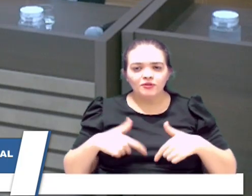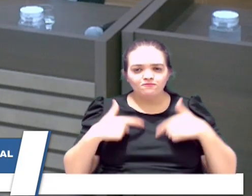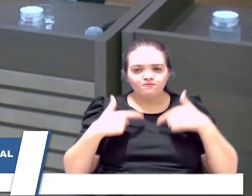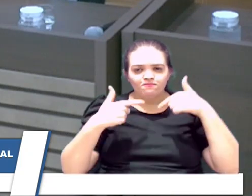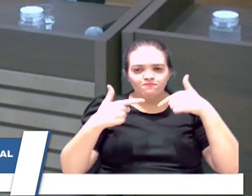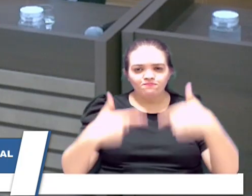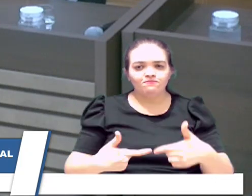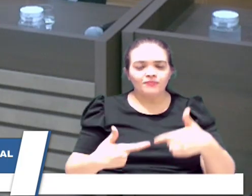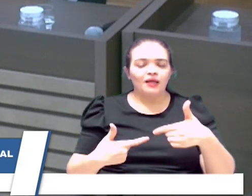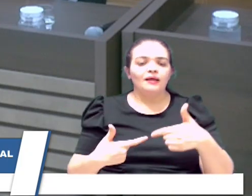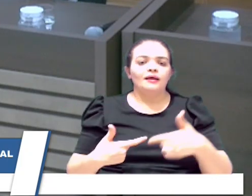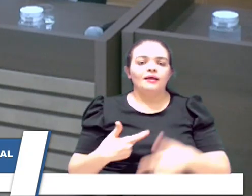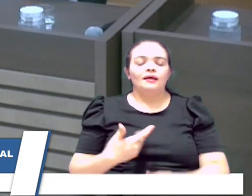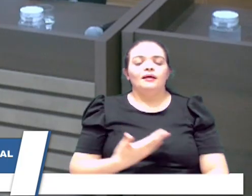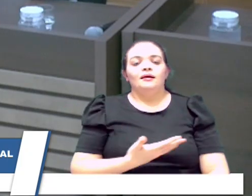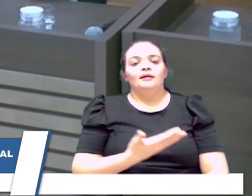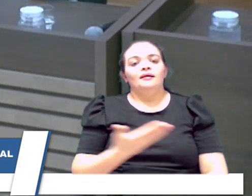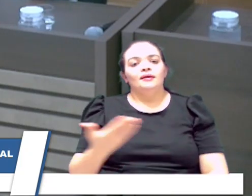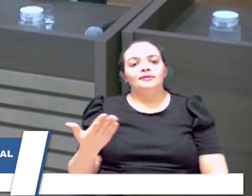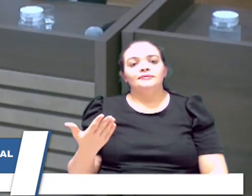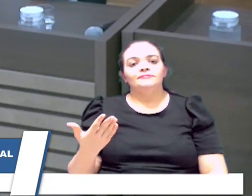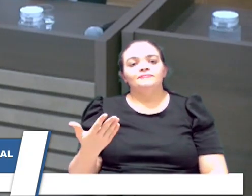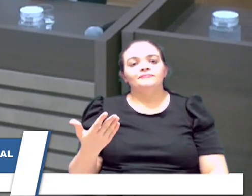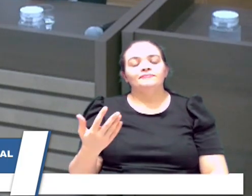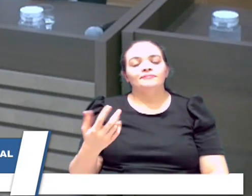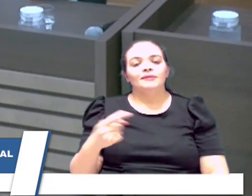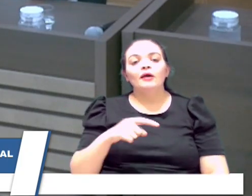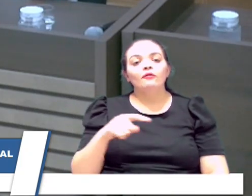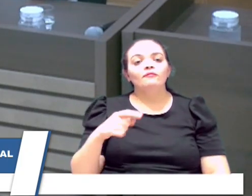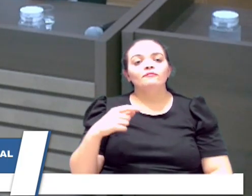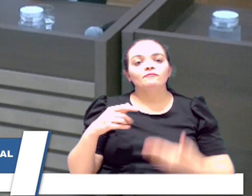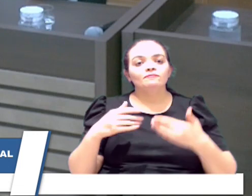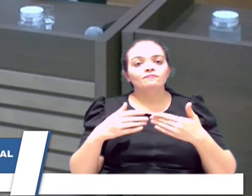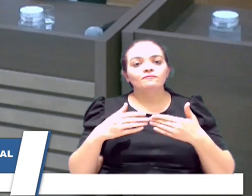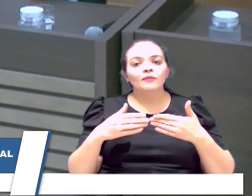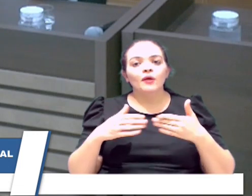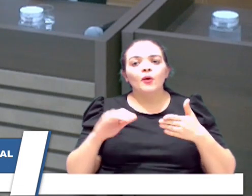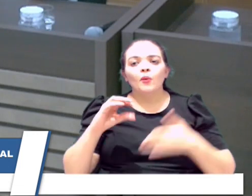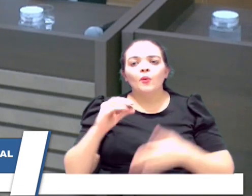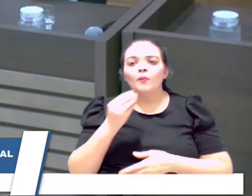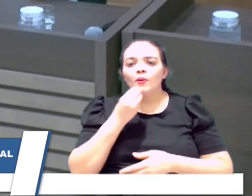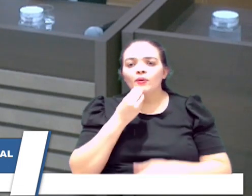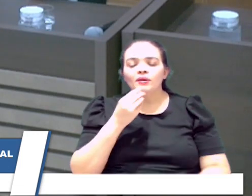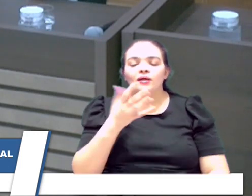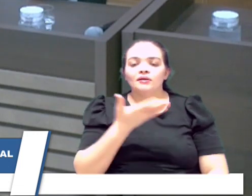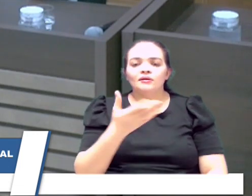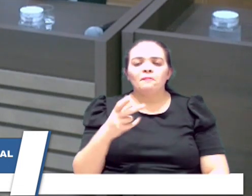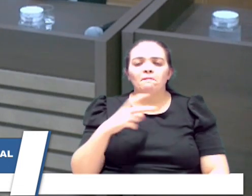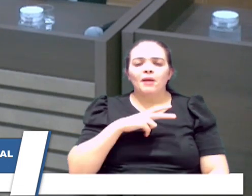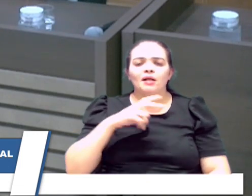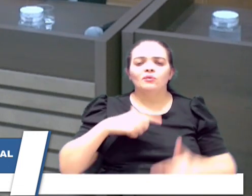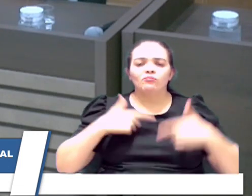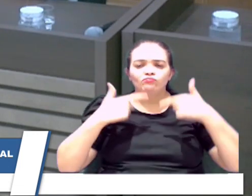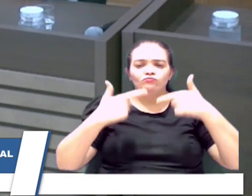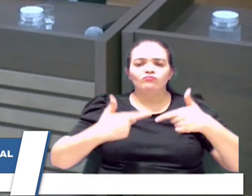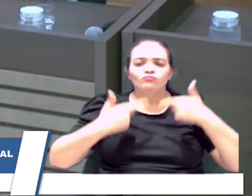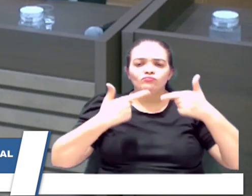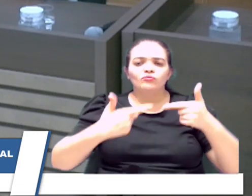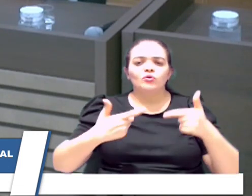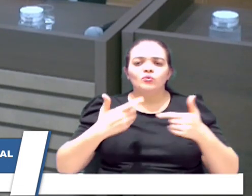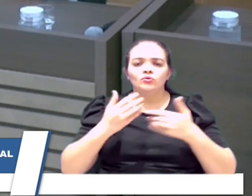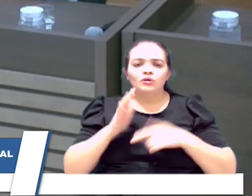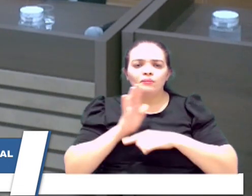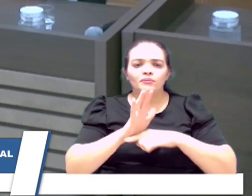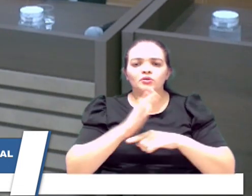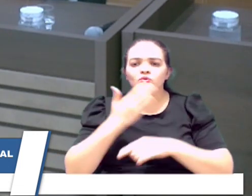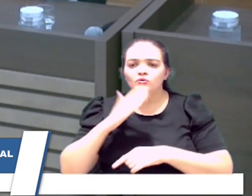esse desempenho, aquilo que você abriu mão da sua vida pessoal para dedicar para todas essas crianças, para todos